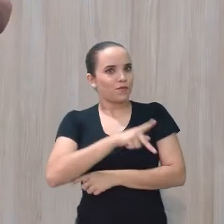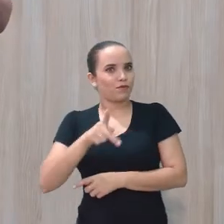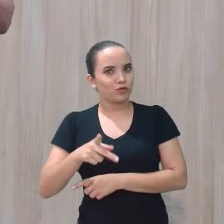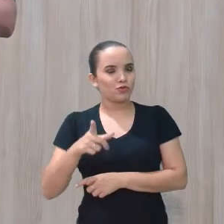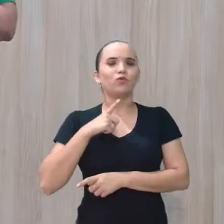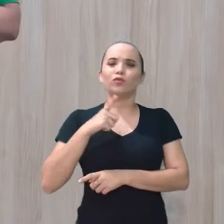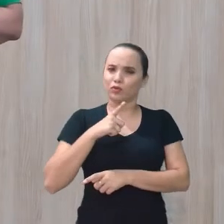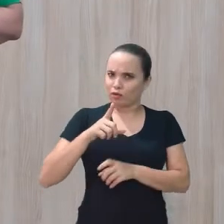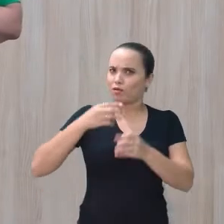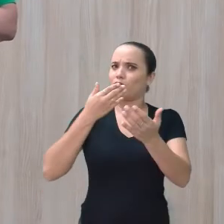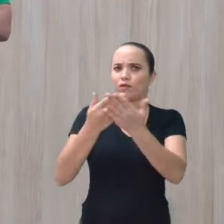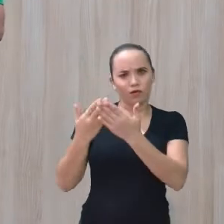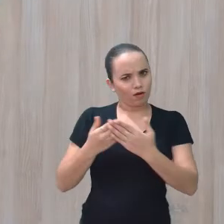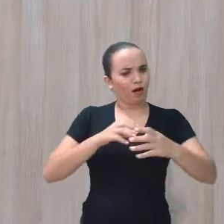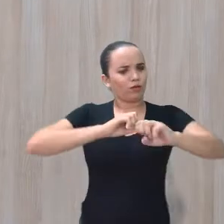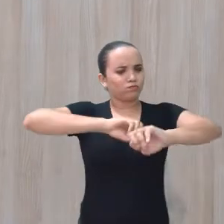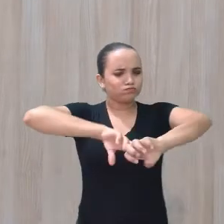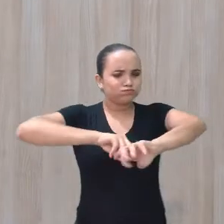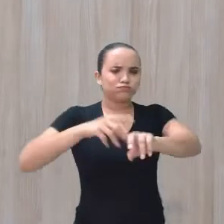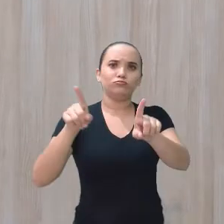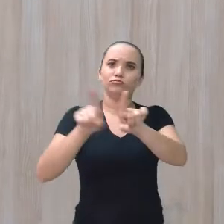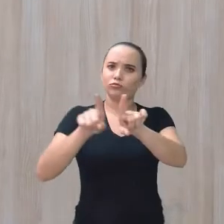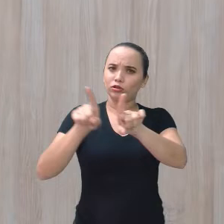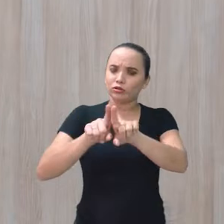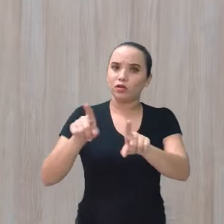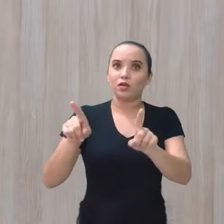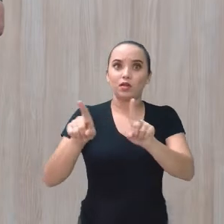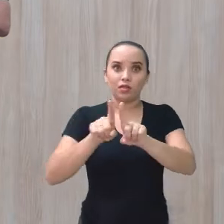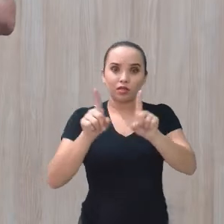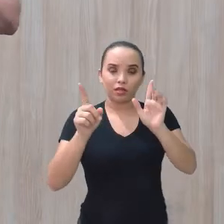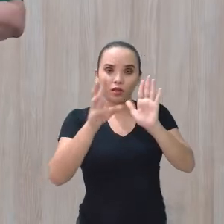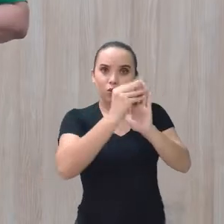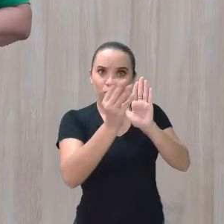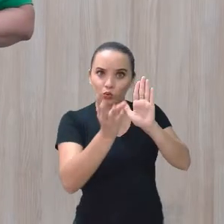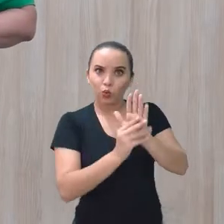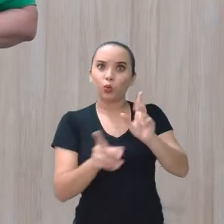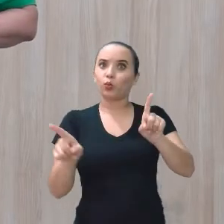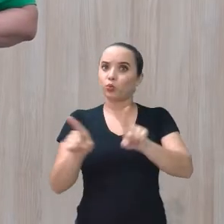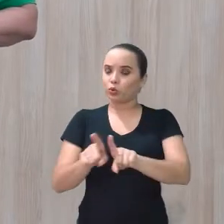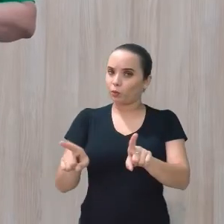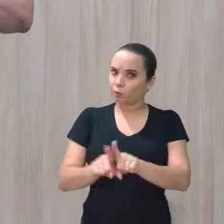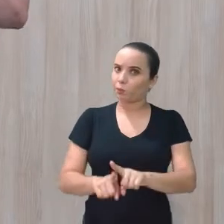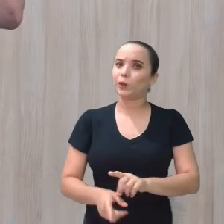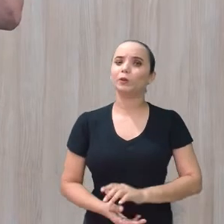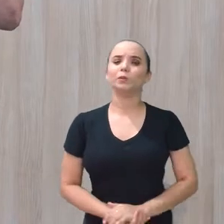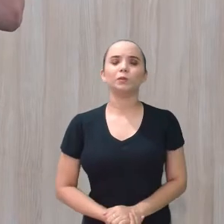Conteúdos foram passados por lives. E é interessante que essas lives,